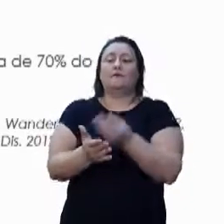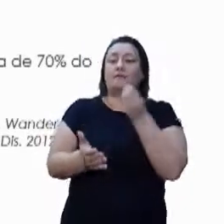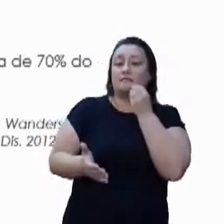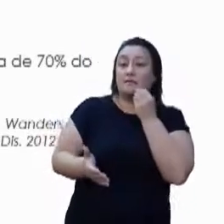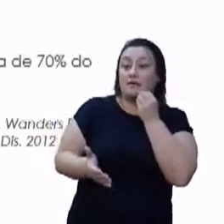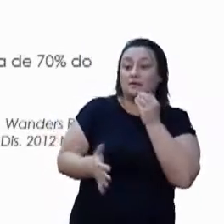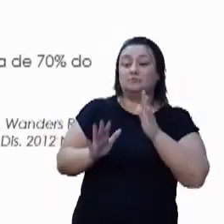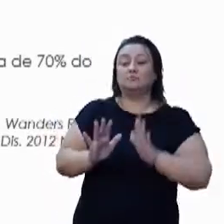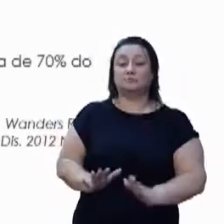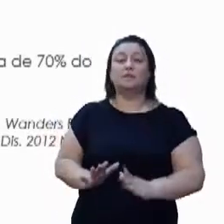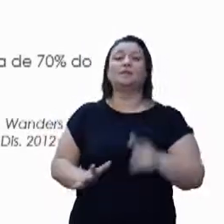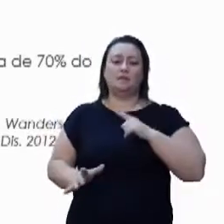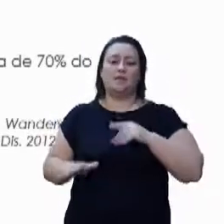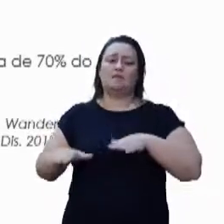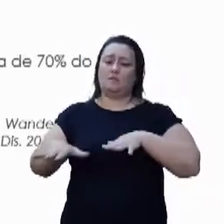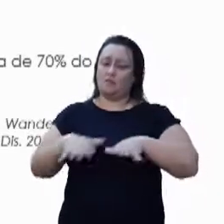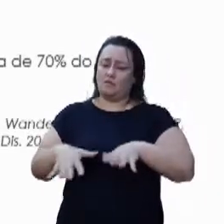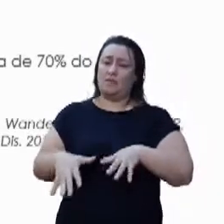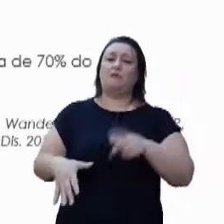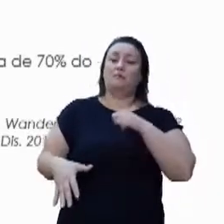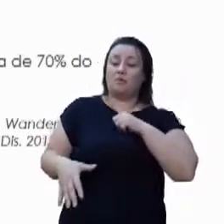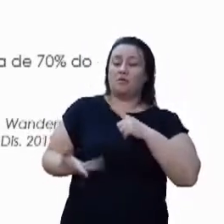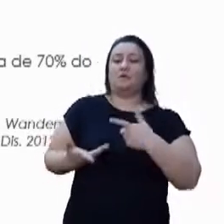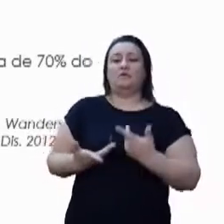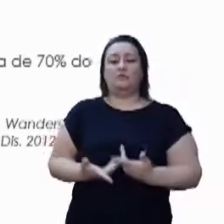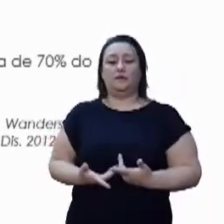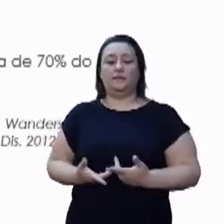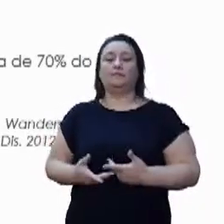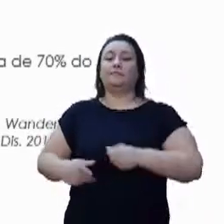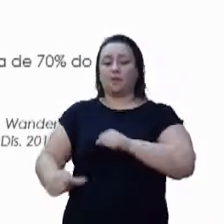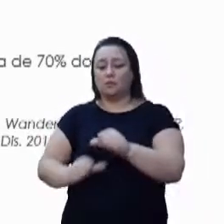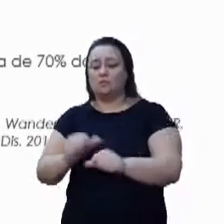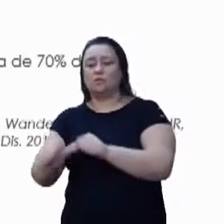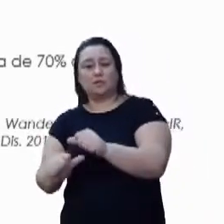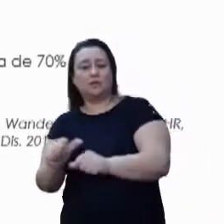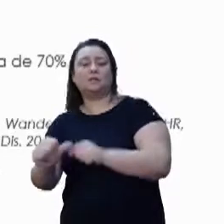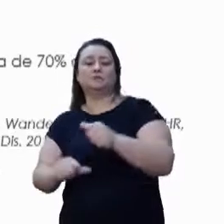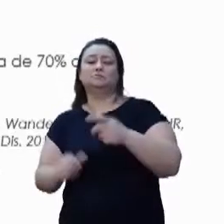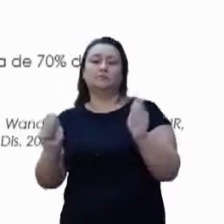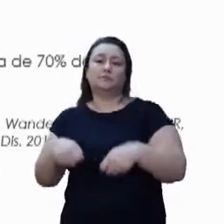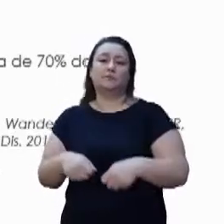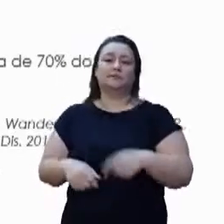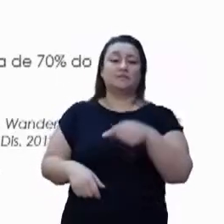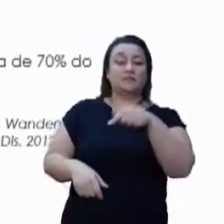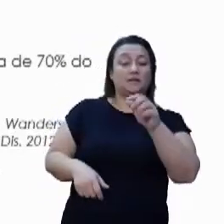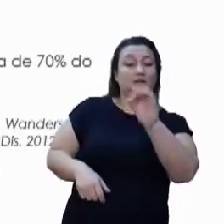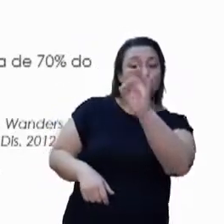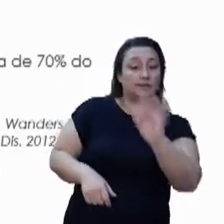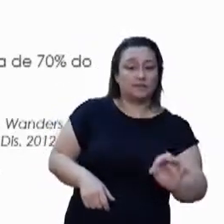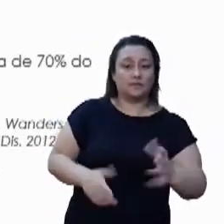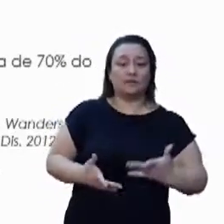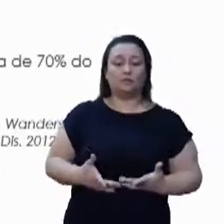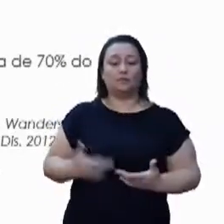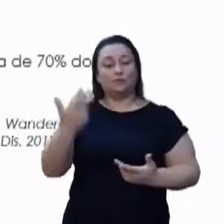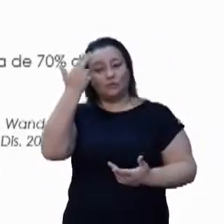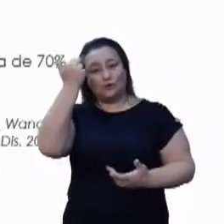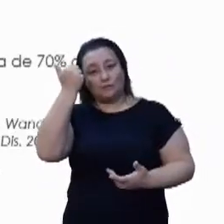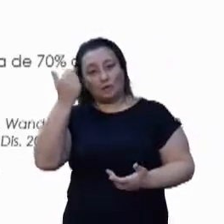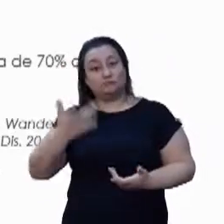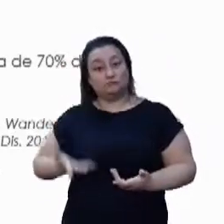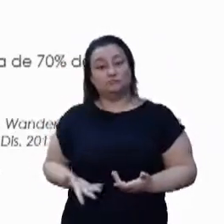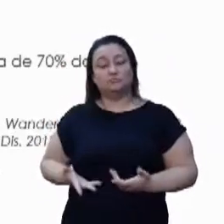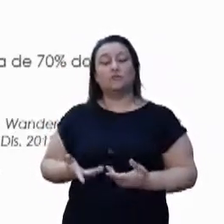demonstrado um aumento de atividade enzimática da enzima aldeído graxo desidrogenase até cerca de 70% do nível normal. Isso